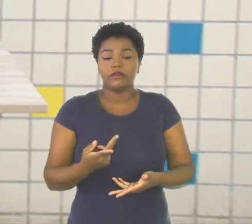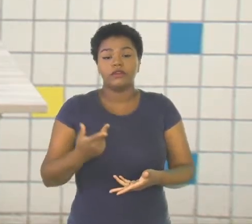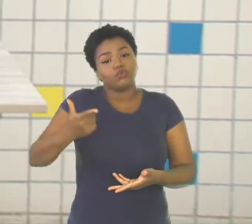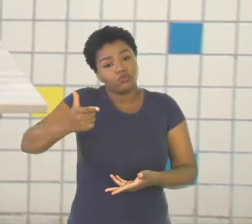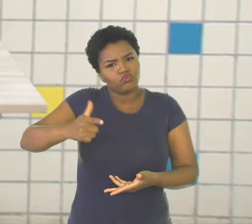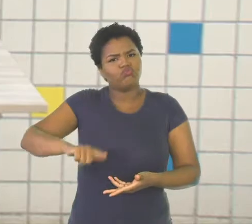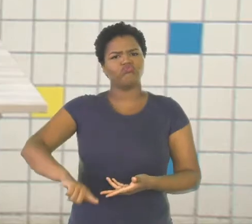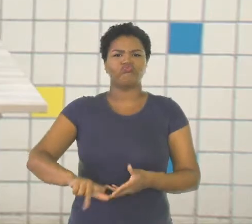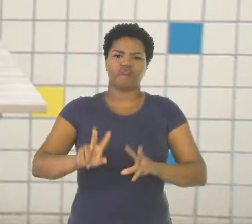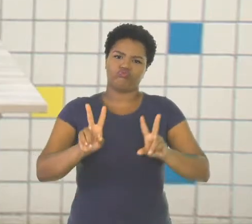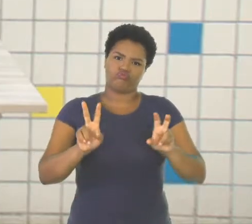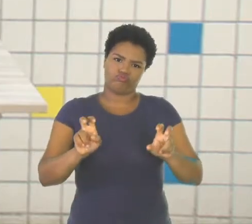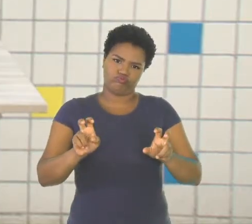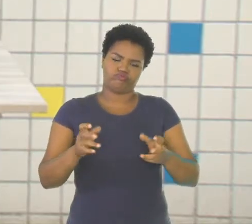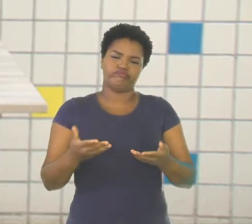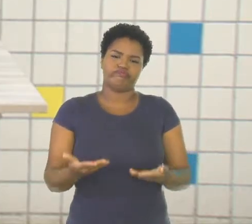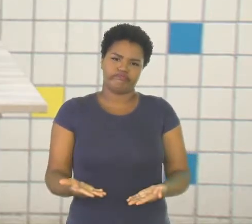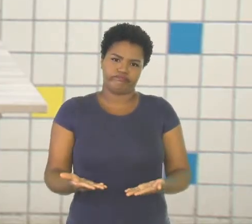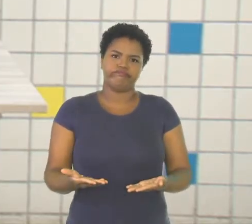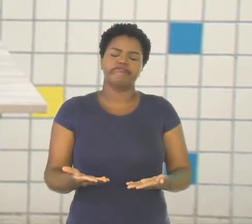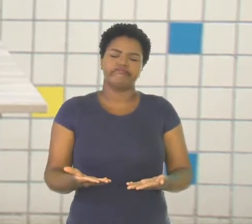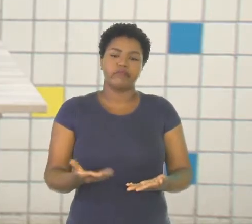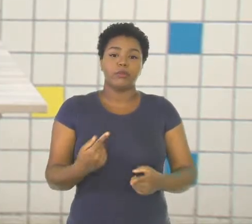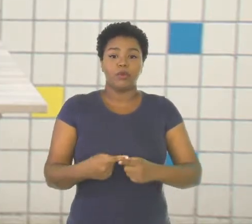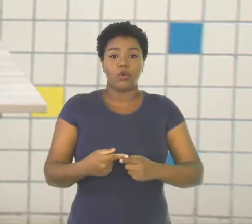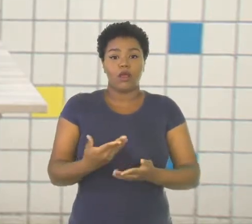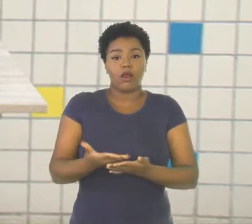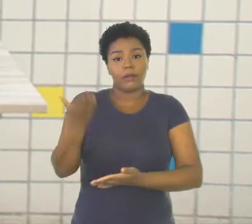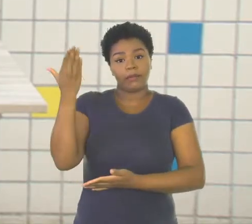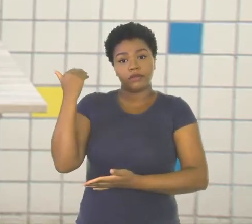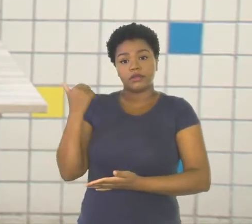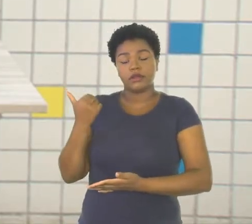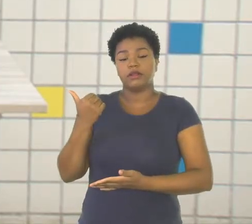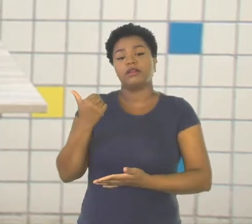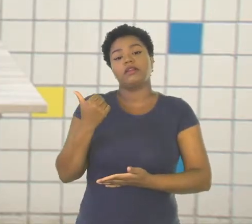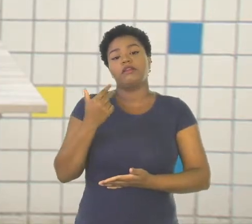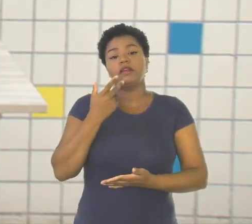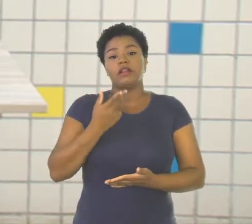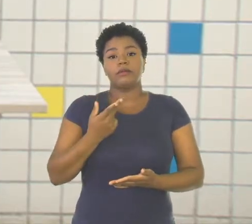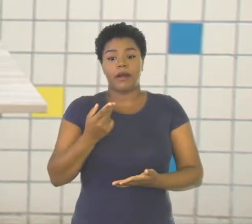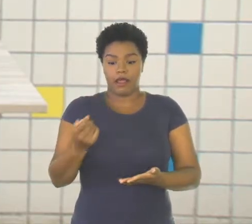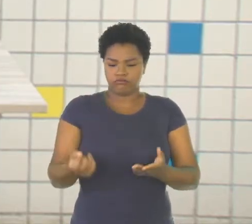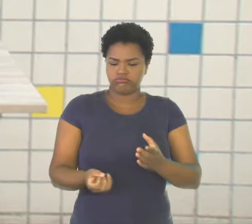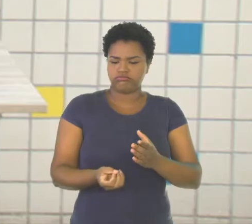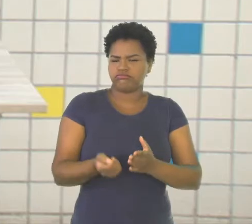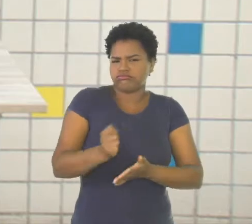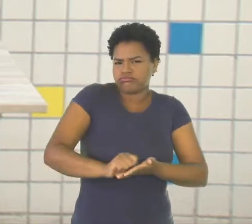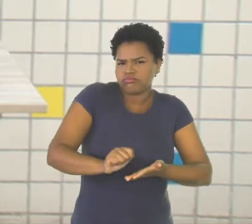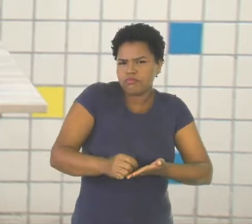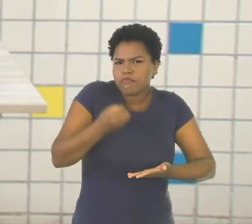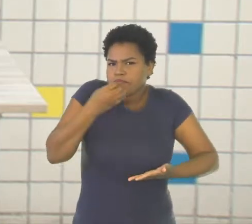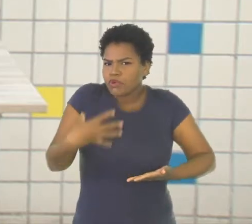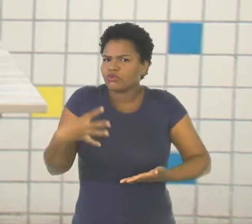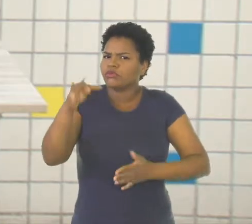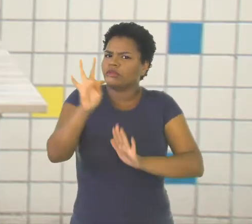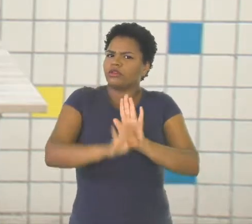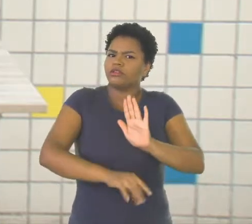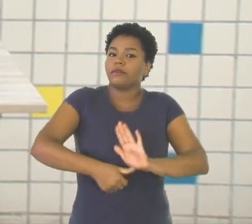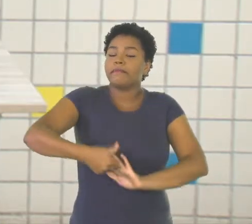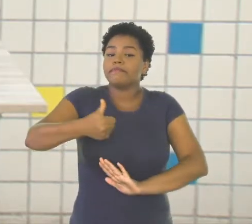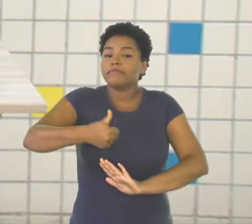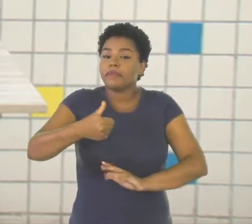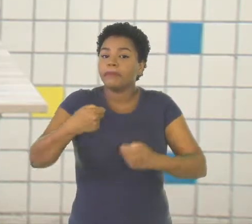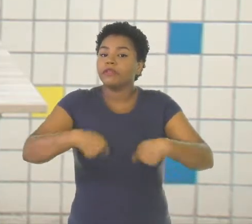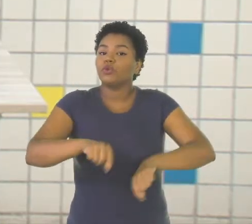sobre ele, porque na aula passada nós falamos que para se produzir um bom texto, eu preciso primeiro, quem